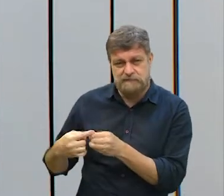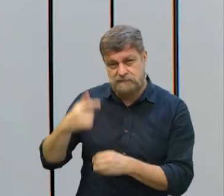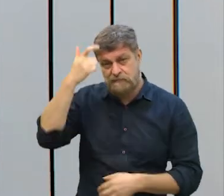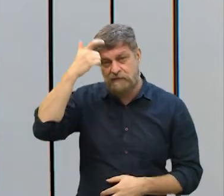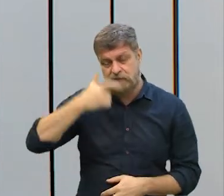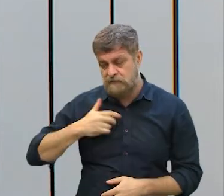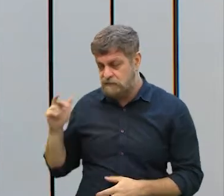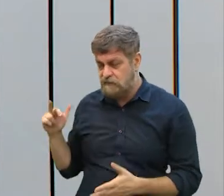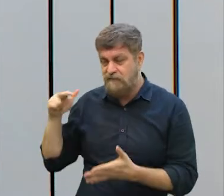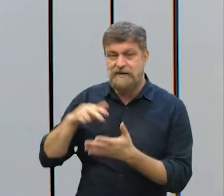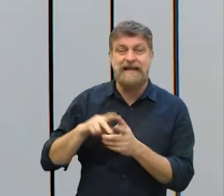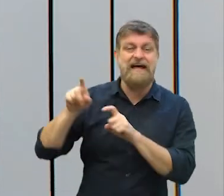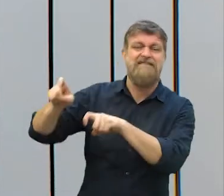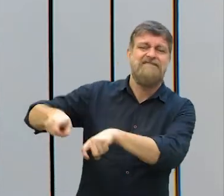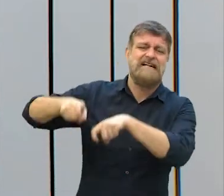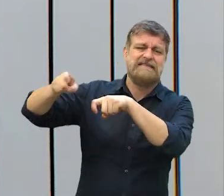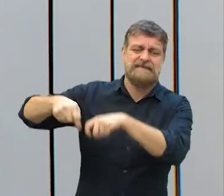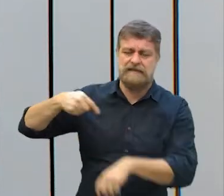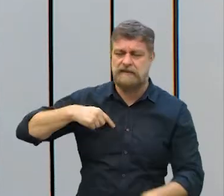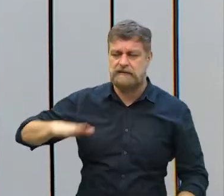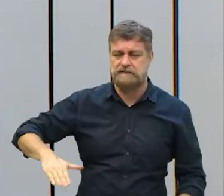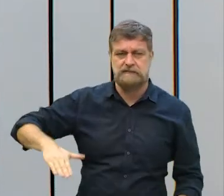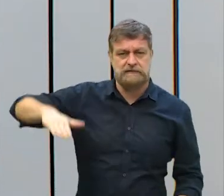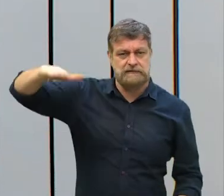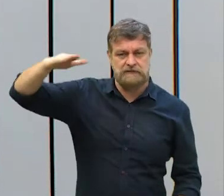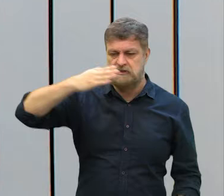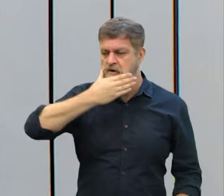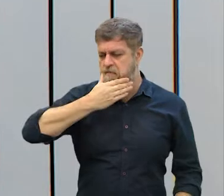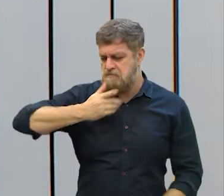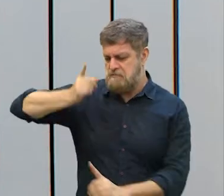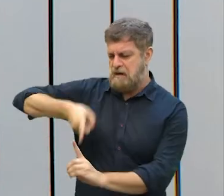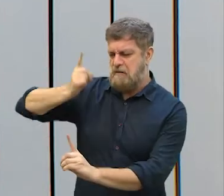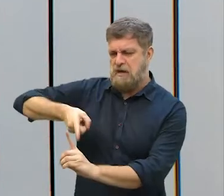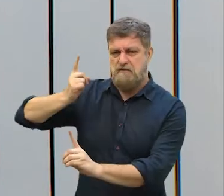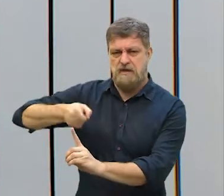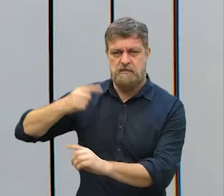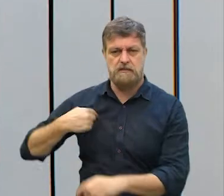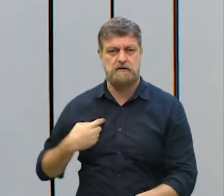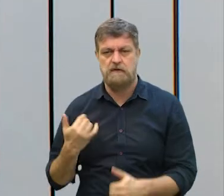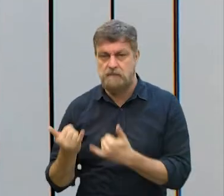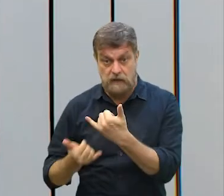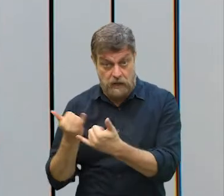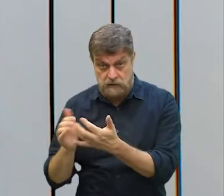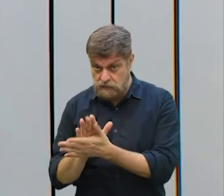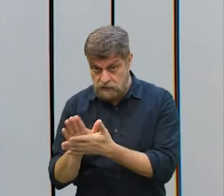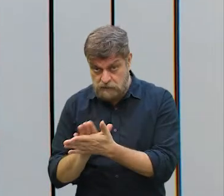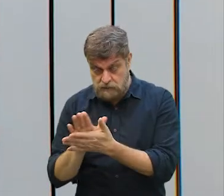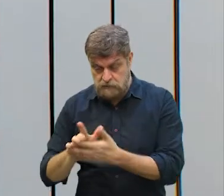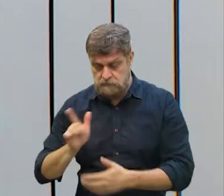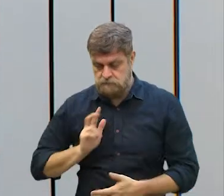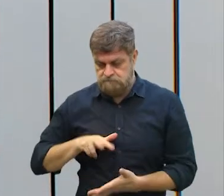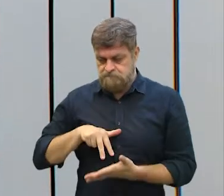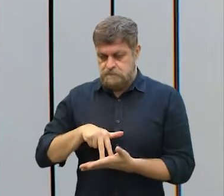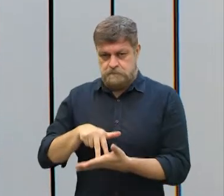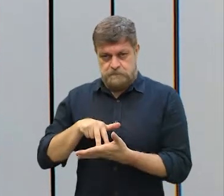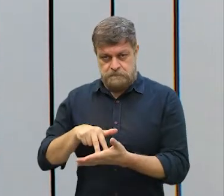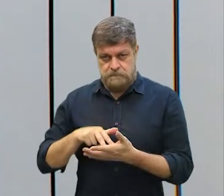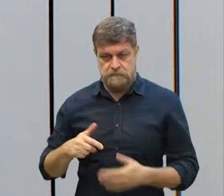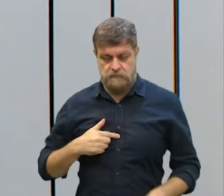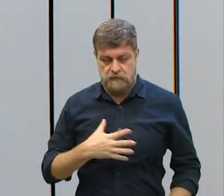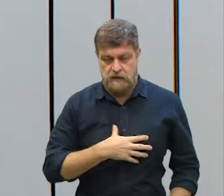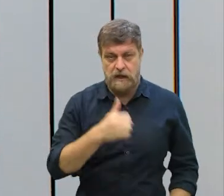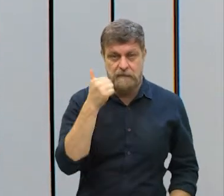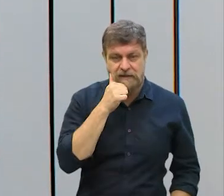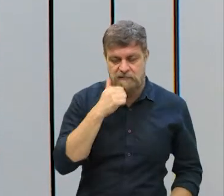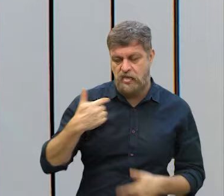mas eu vim do interior, da fazenda, e lá você tinha que ser moleque macho mesmo, não tinha essa de brincadeira, nada. Então você tinha que ser firme. E em